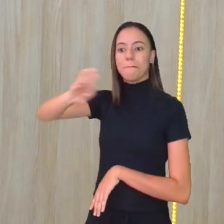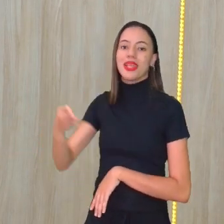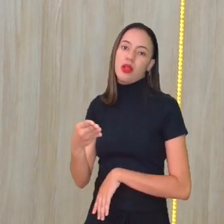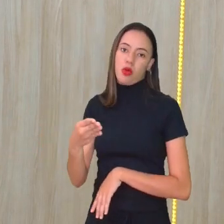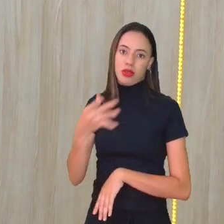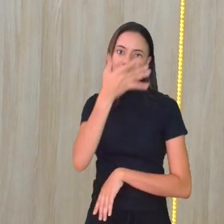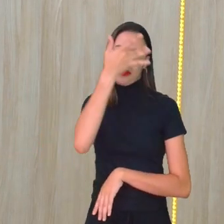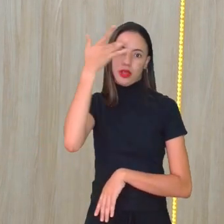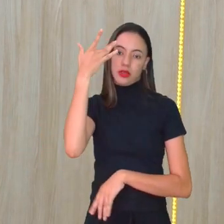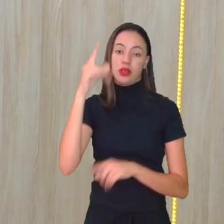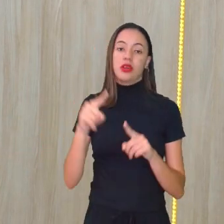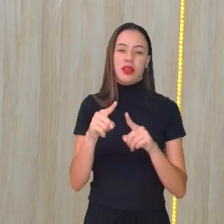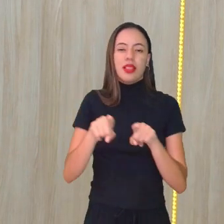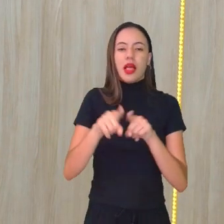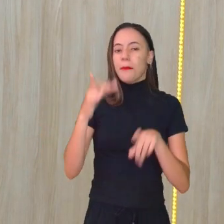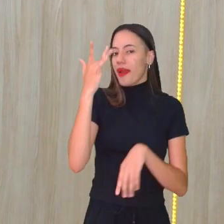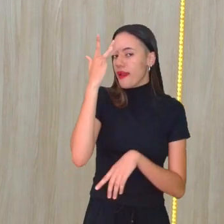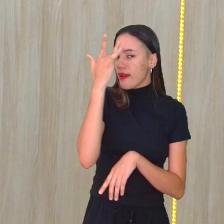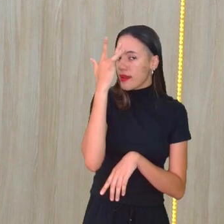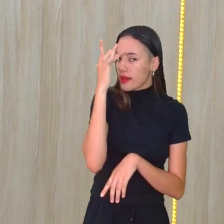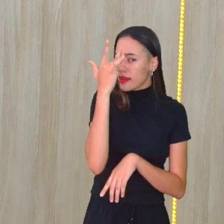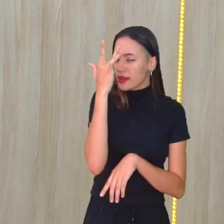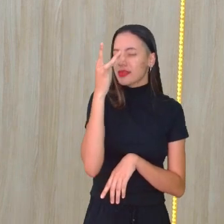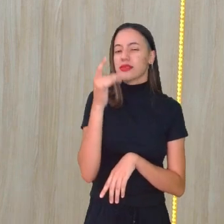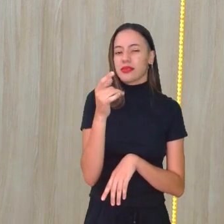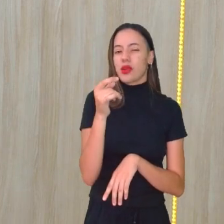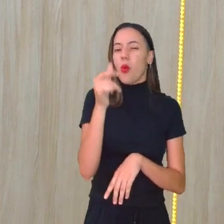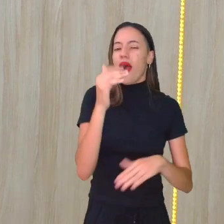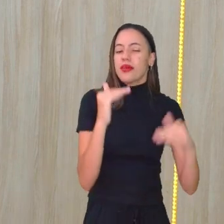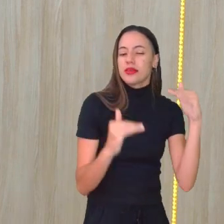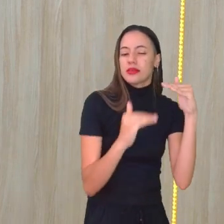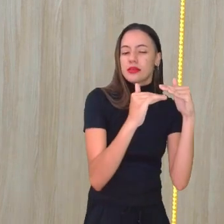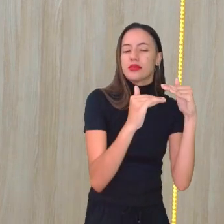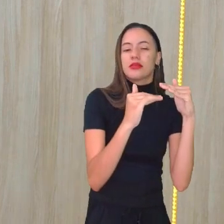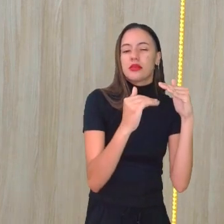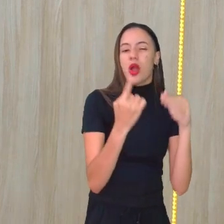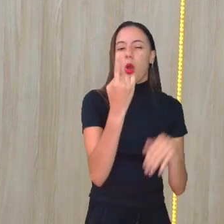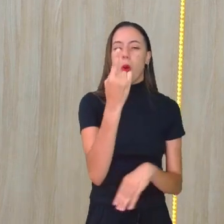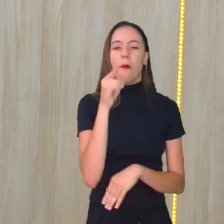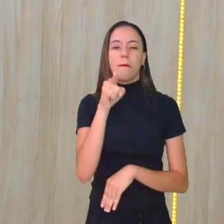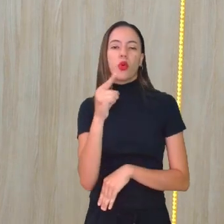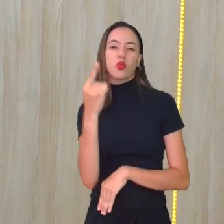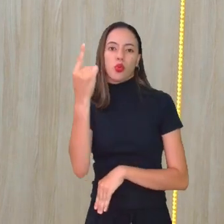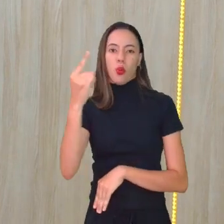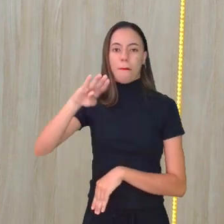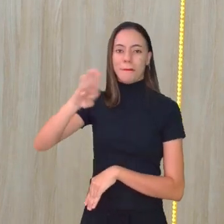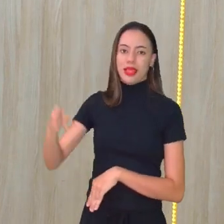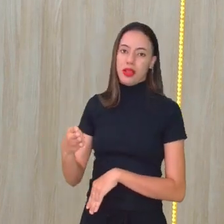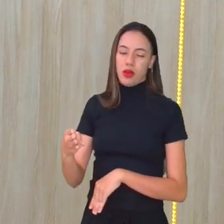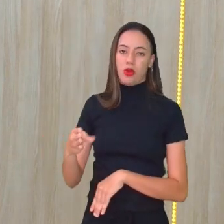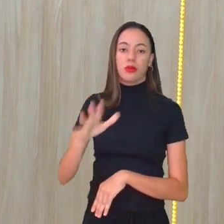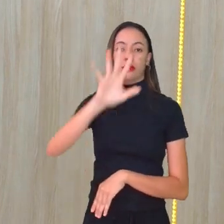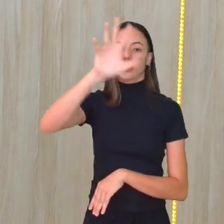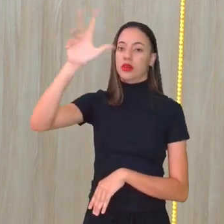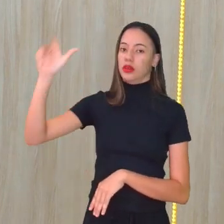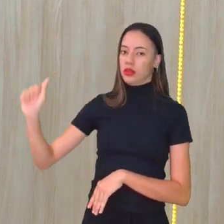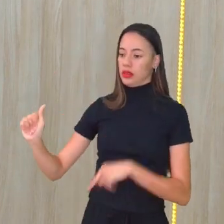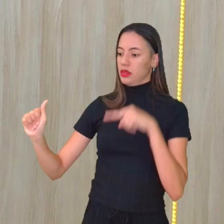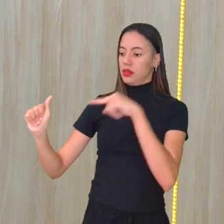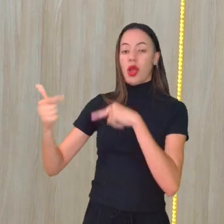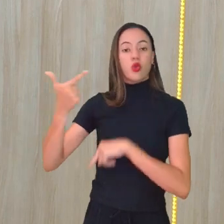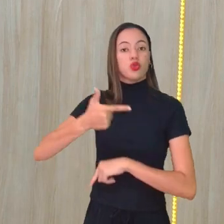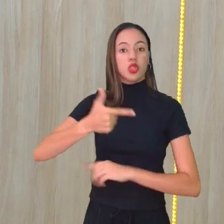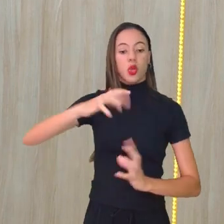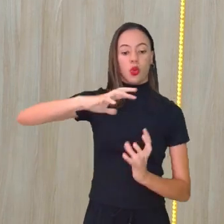e a Índia chegando próximo, né, com mais ou menos 1,1 bilhão de habitantes. Então a África é o segundo